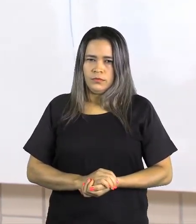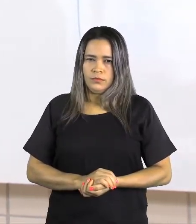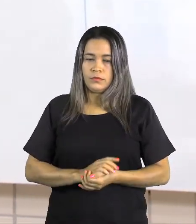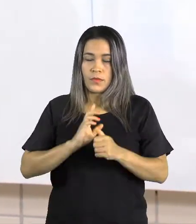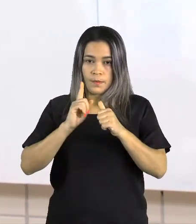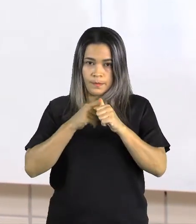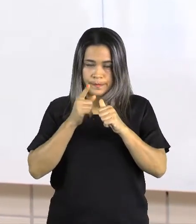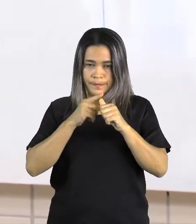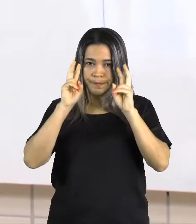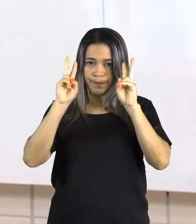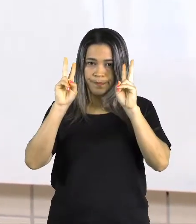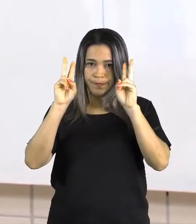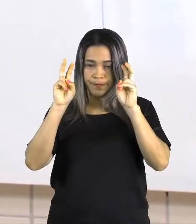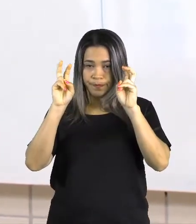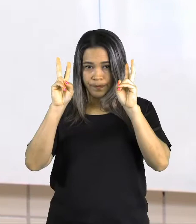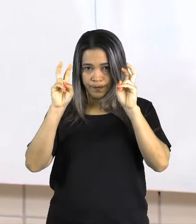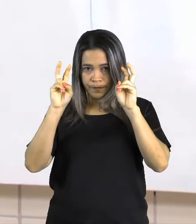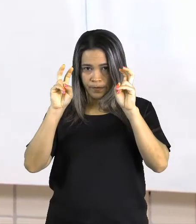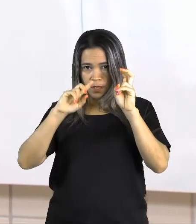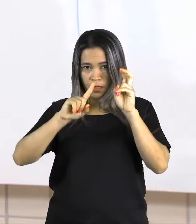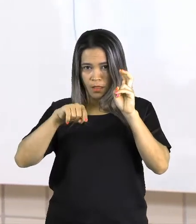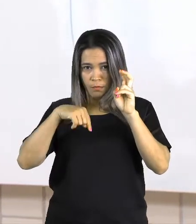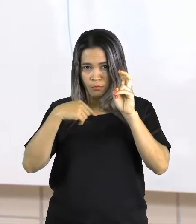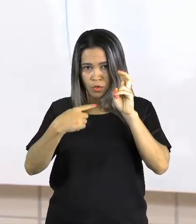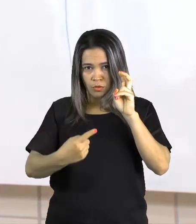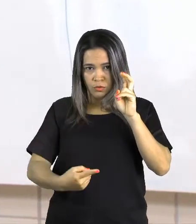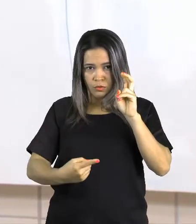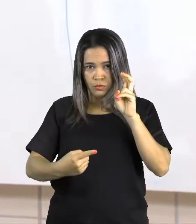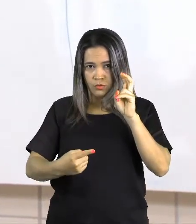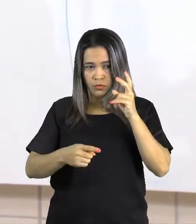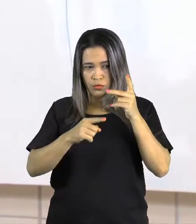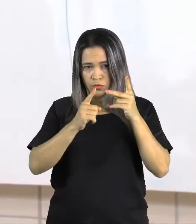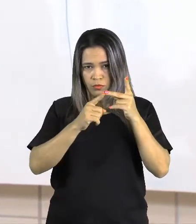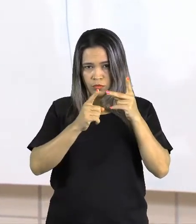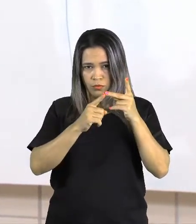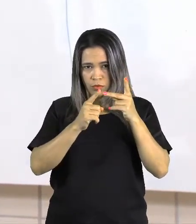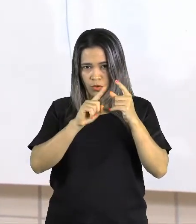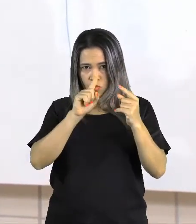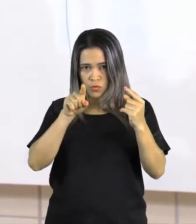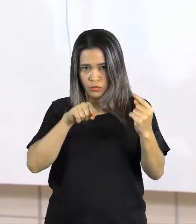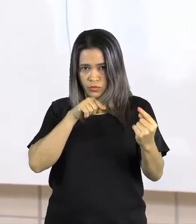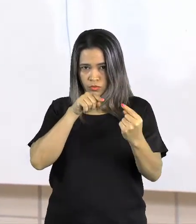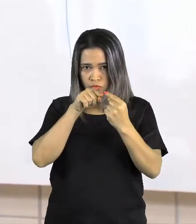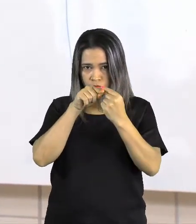Primeiro é o título, tá? Aí vem o objetivo.